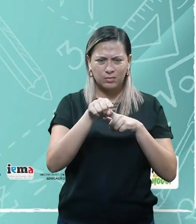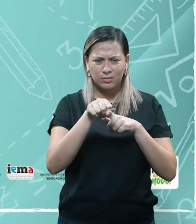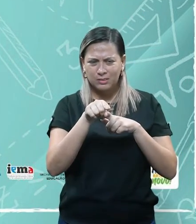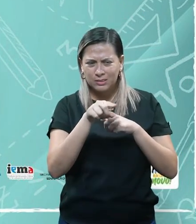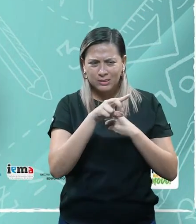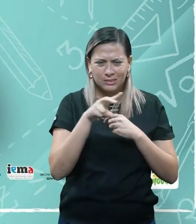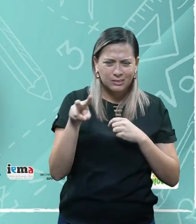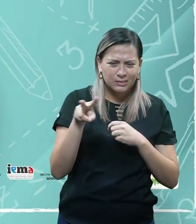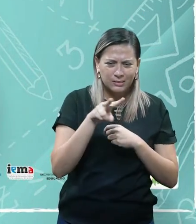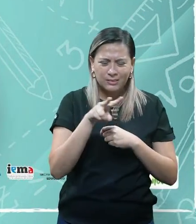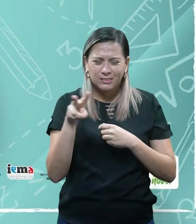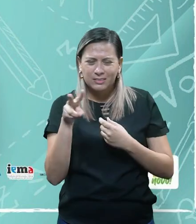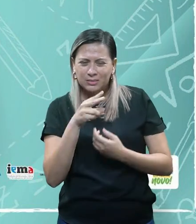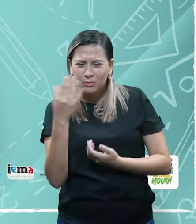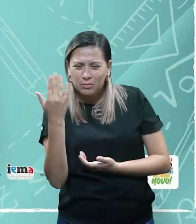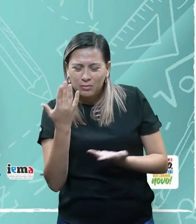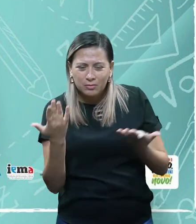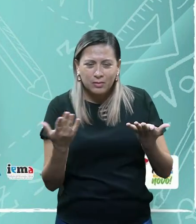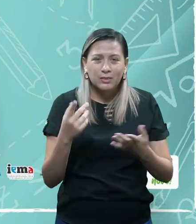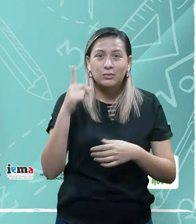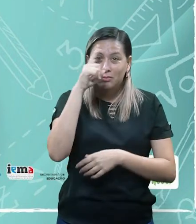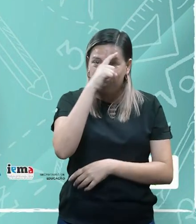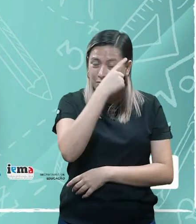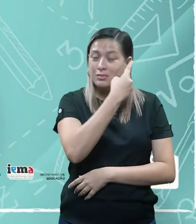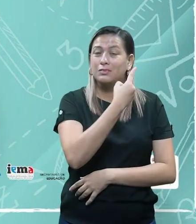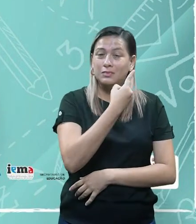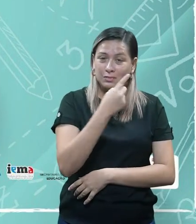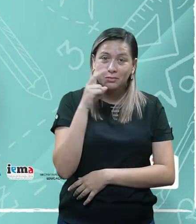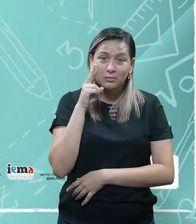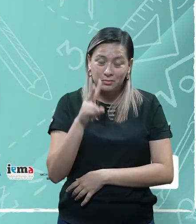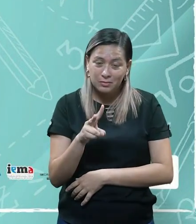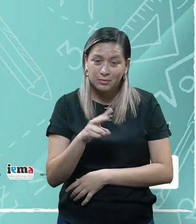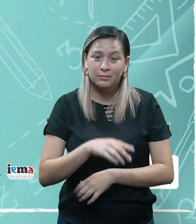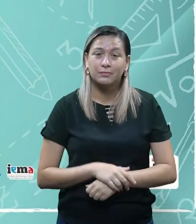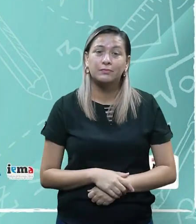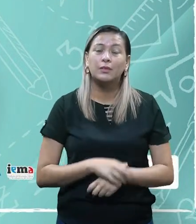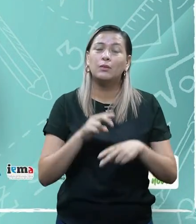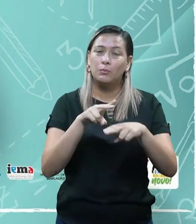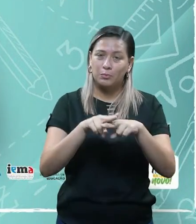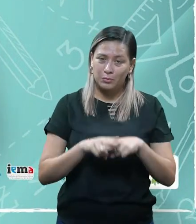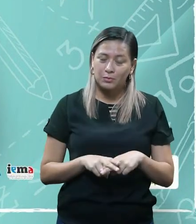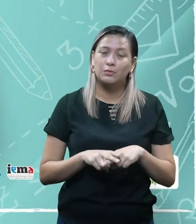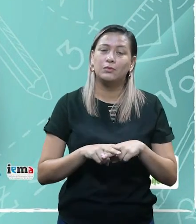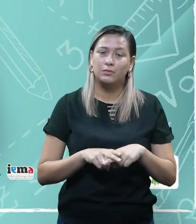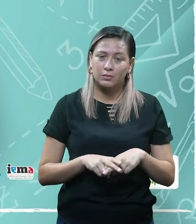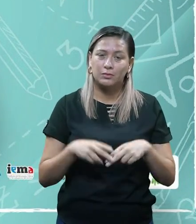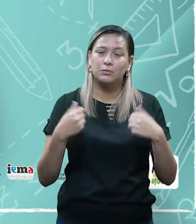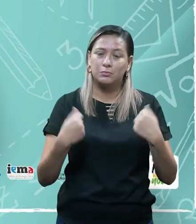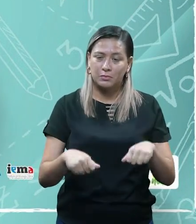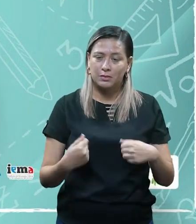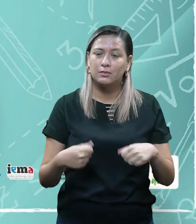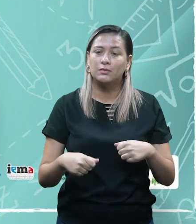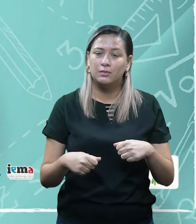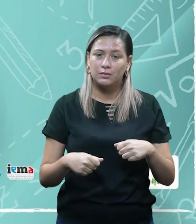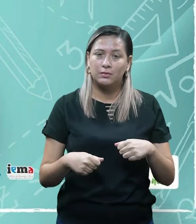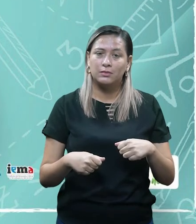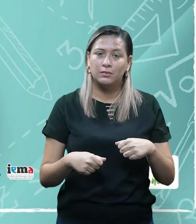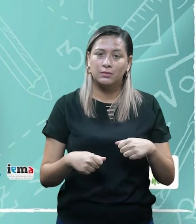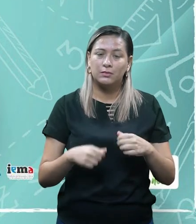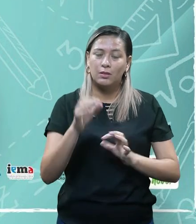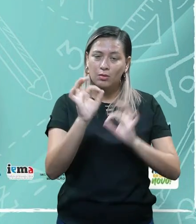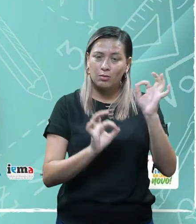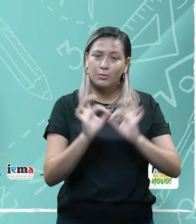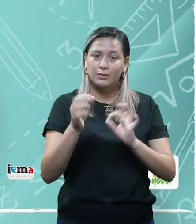o meio dessa linha no olhômetro, né? Então, por isso eu preciso deixar de alguma forma configurado, e aí vai aparecer